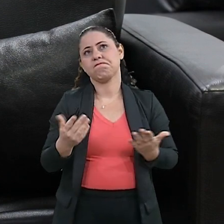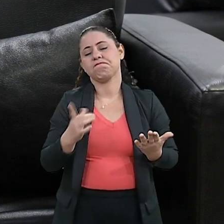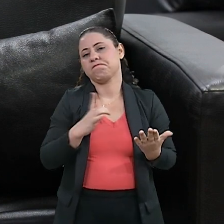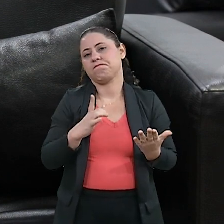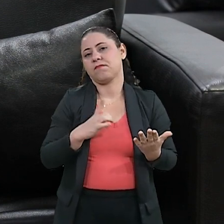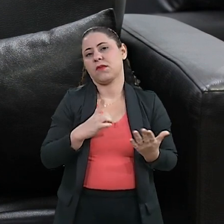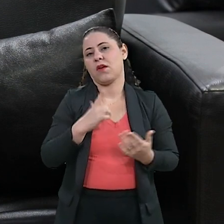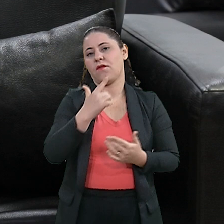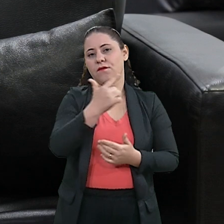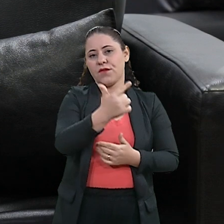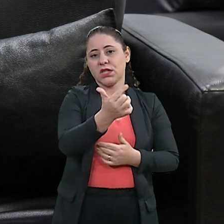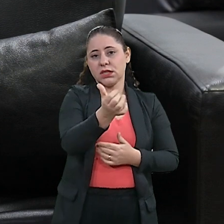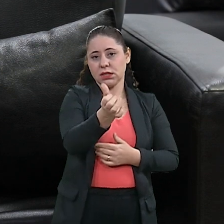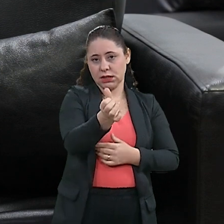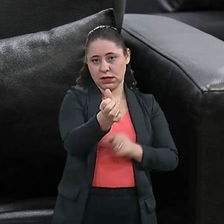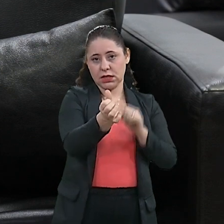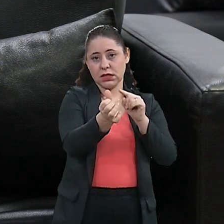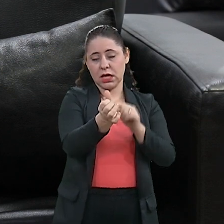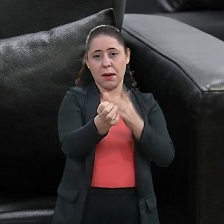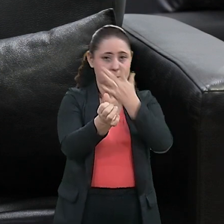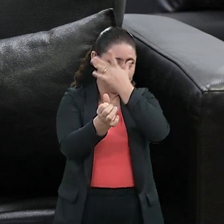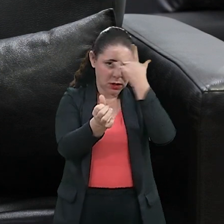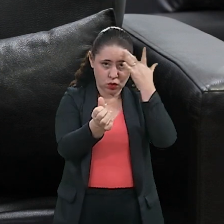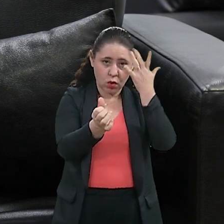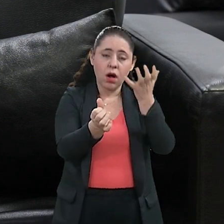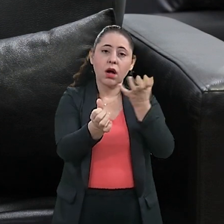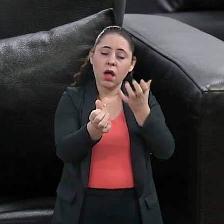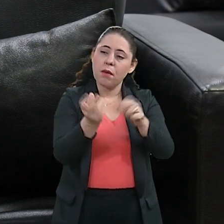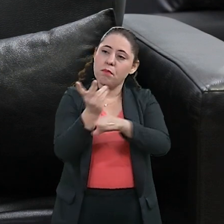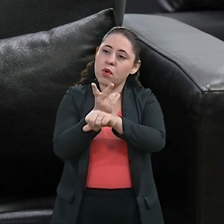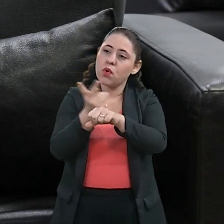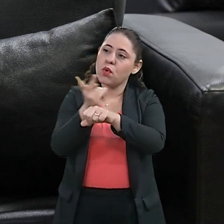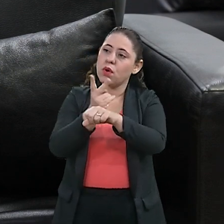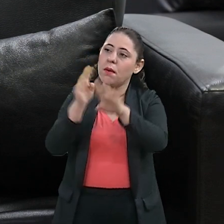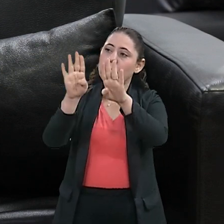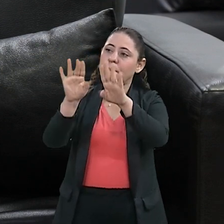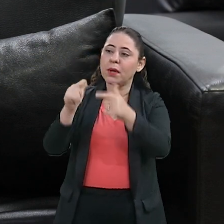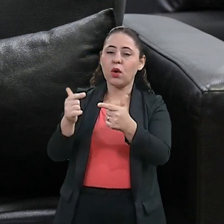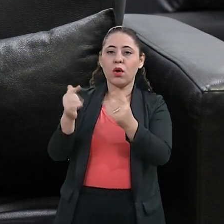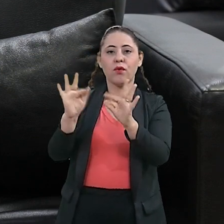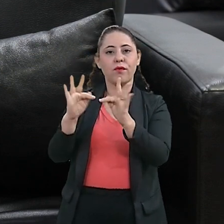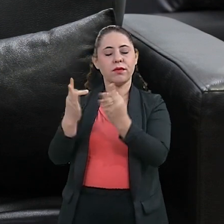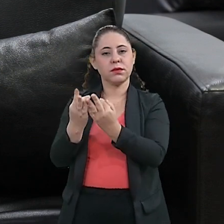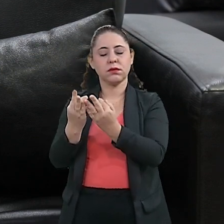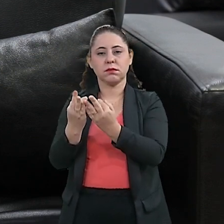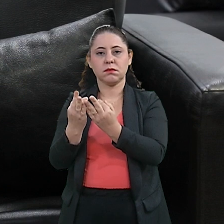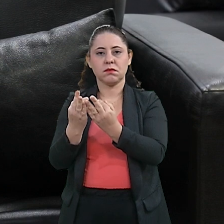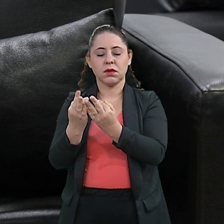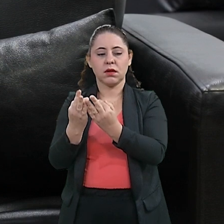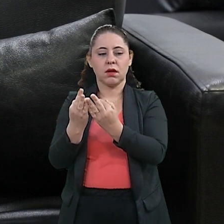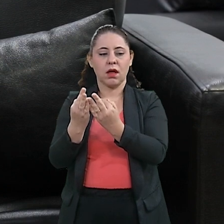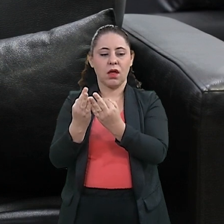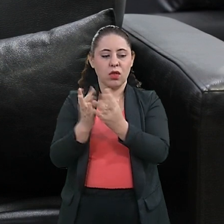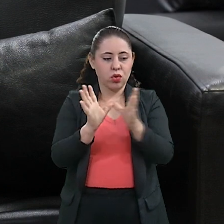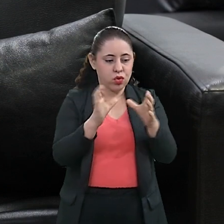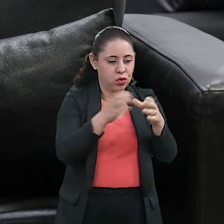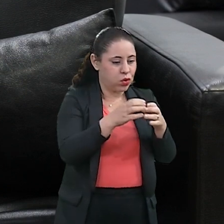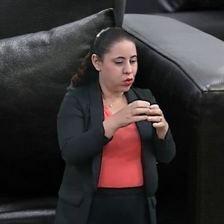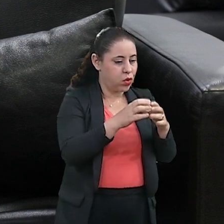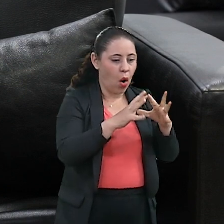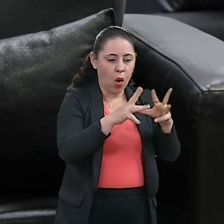E nós já tivemos 26 interessados procurando pelas suas origens. Nem